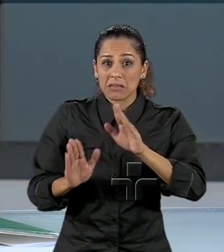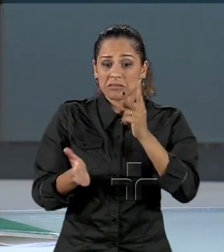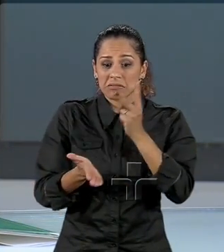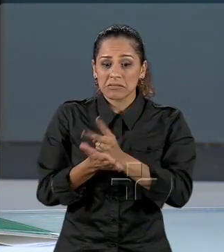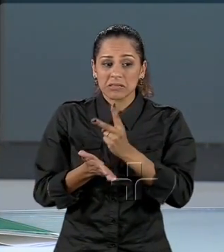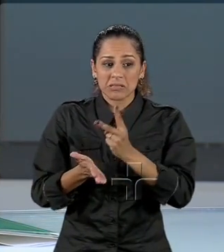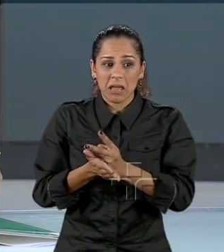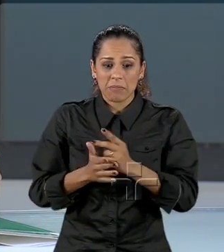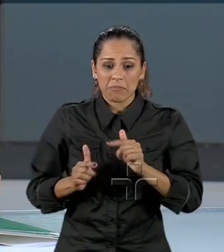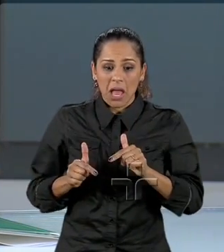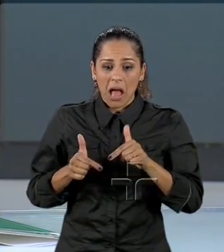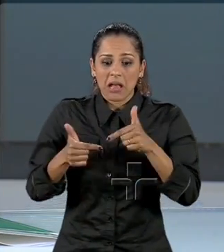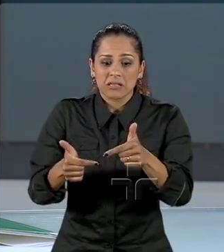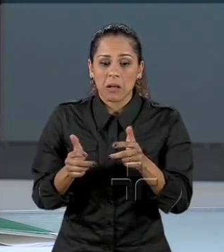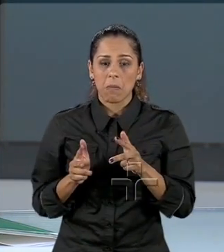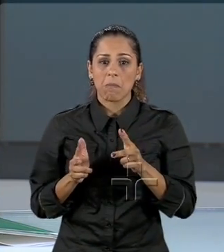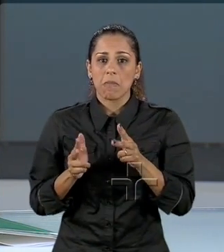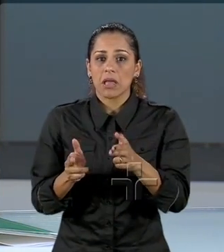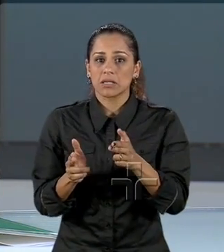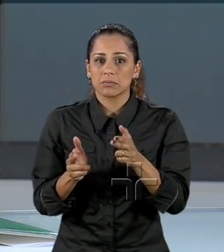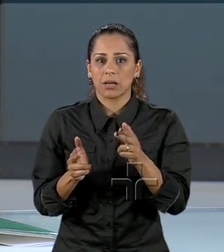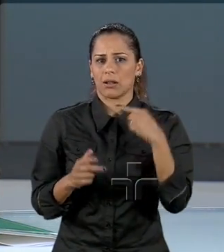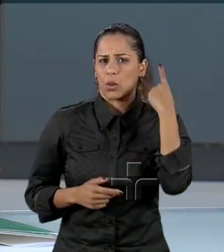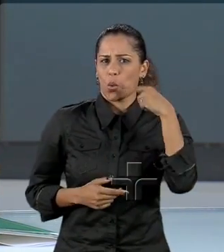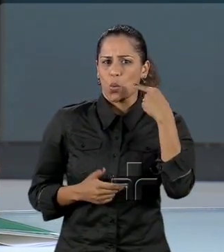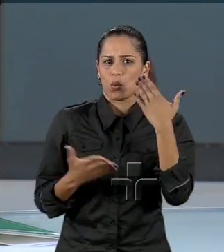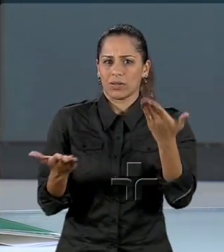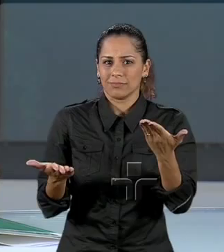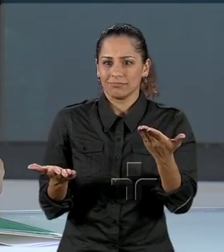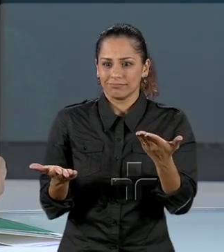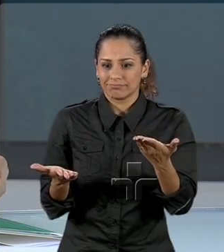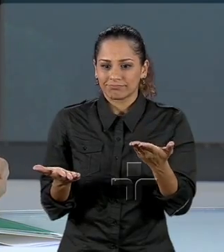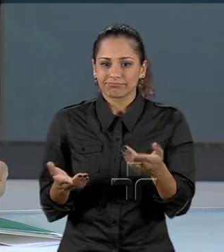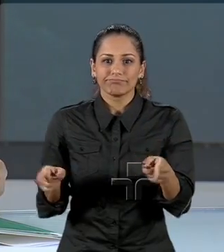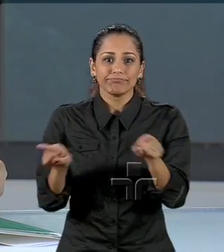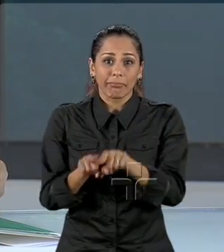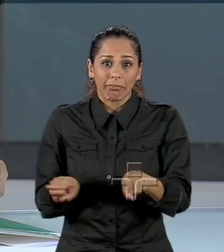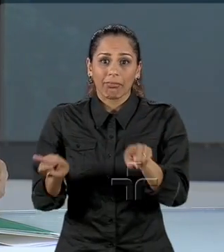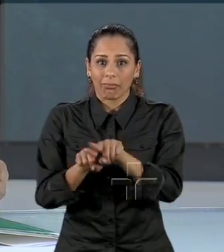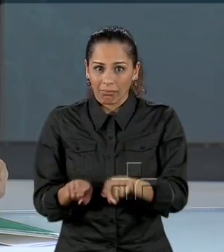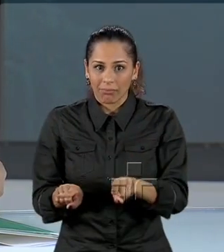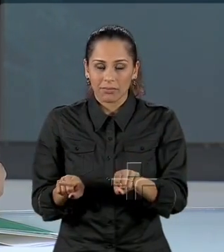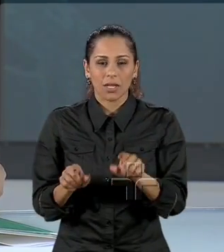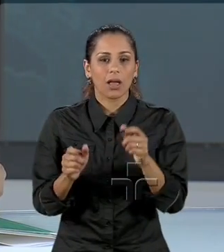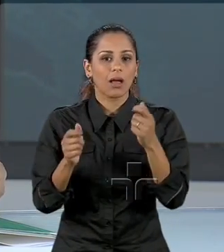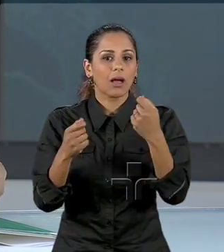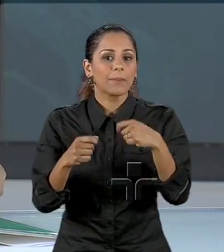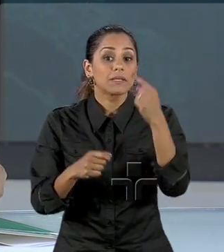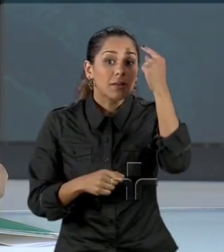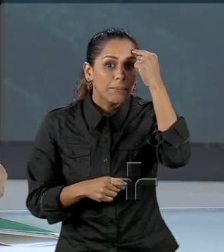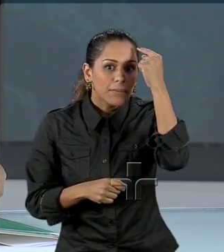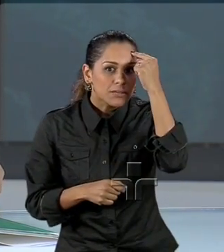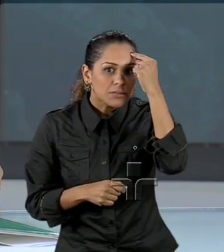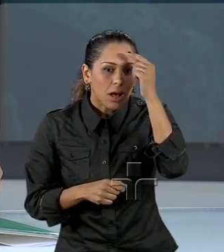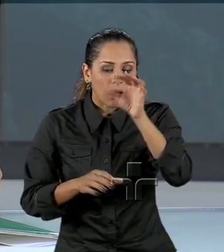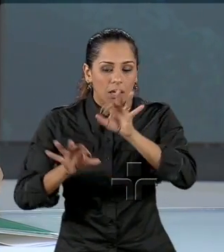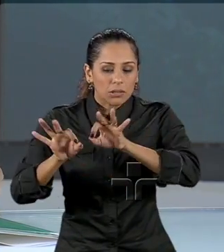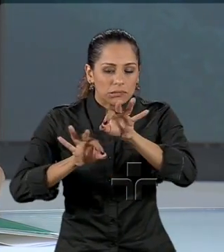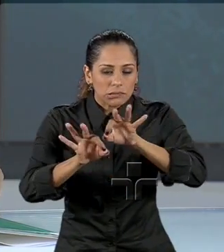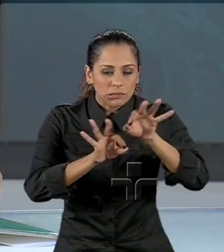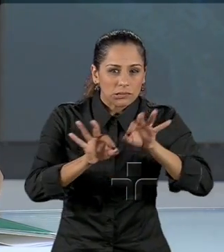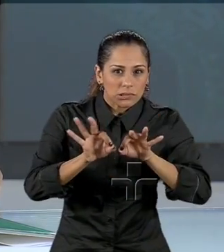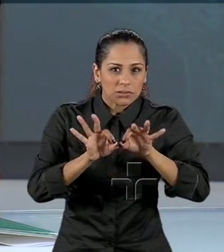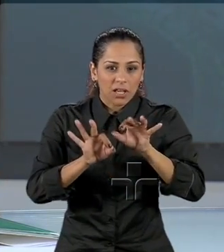mesmas coisas, não é? Sempre as mesmas coisas. É preciso pensar num ajuste fiscal um pouco mais heterodoxo também, não só